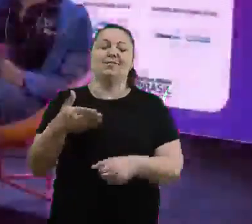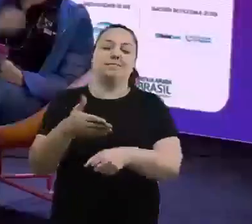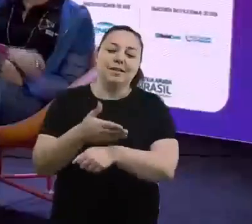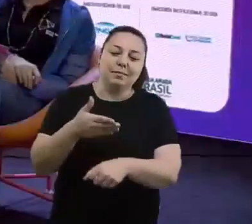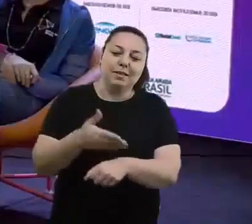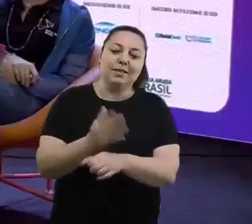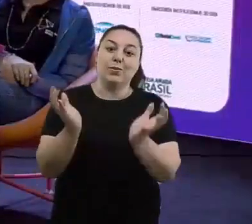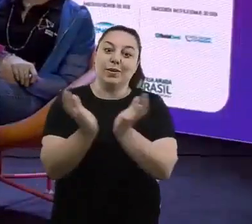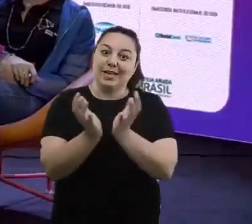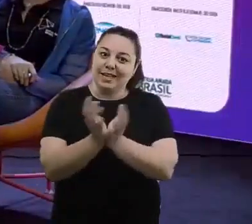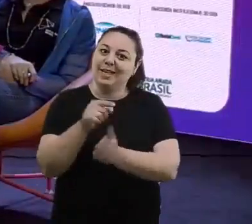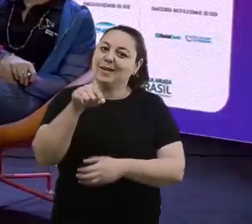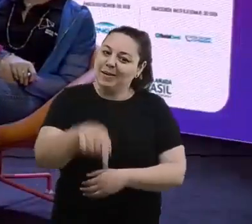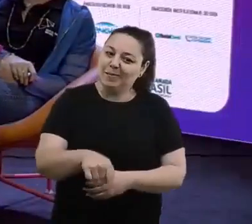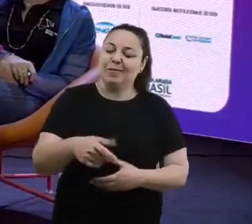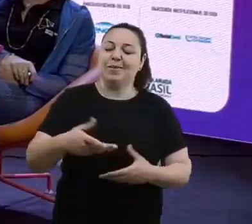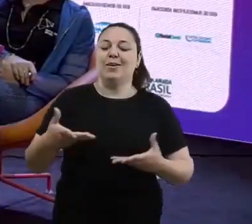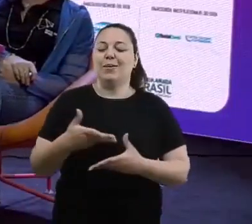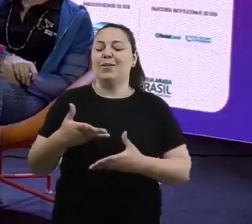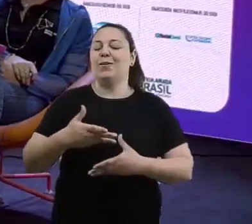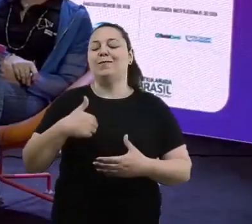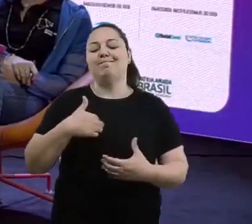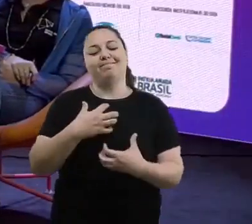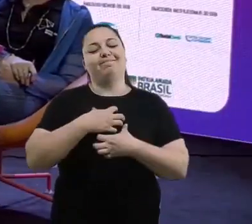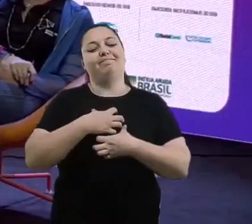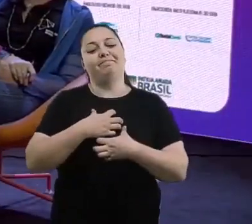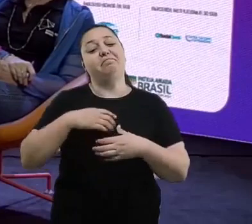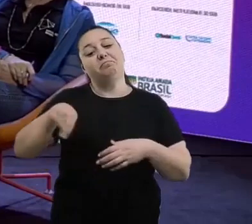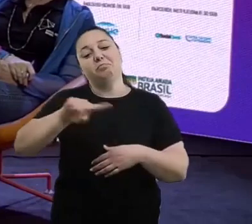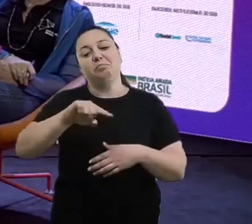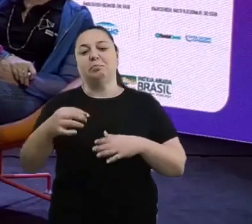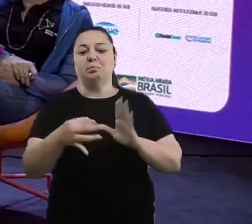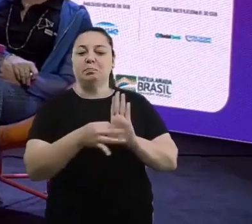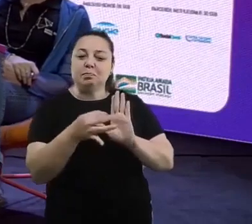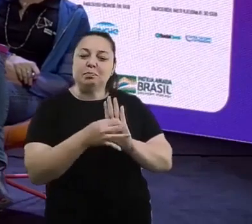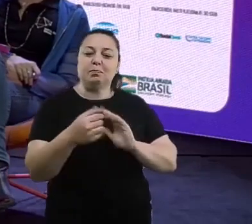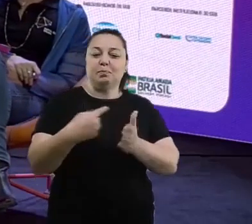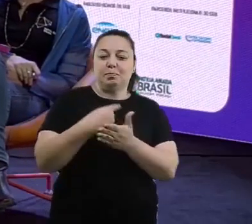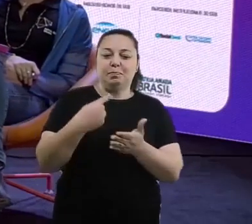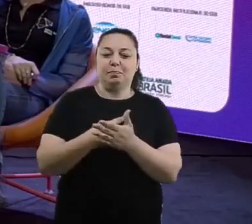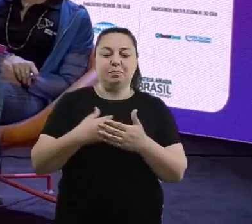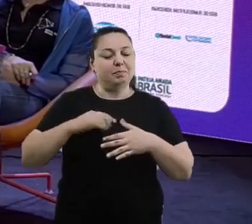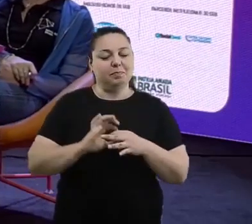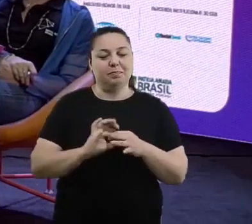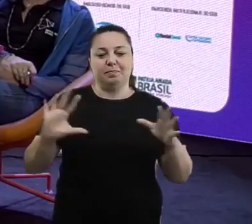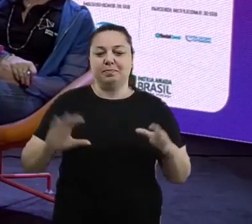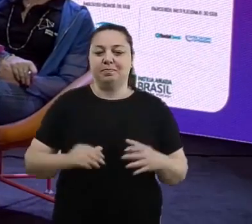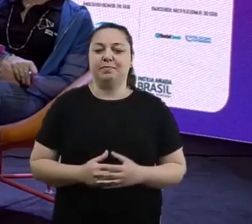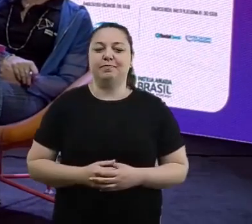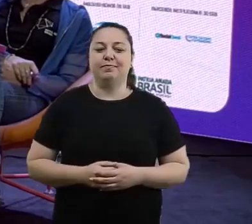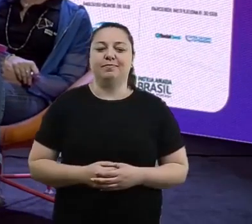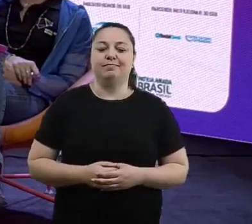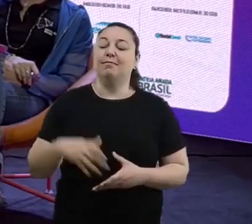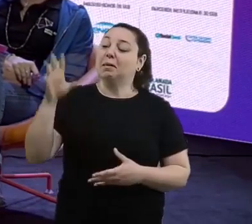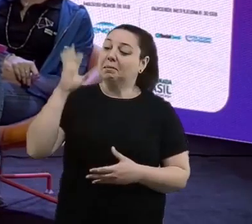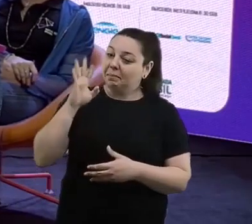essas paralisações levam também numa ponta, além do desabastecimento, ainda um risco de represamento desses animais